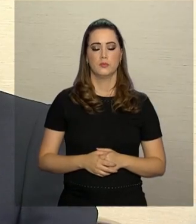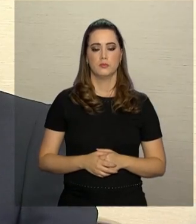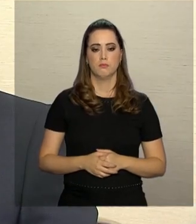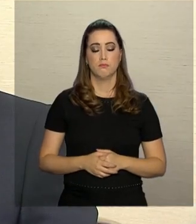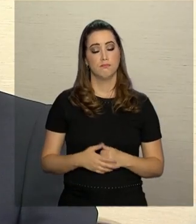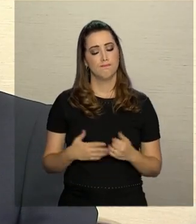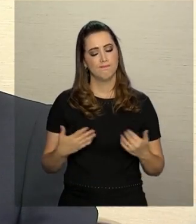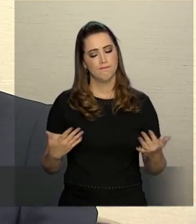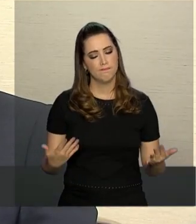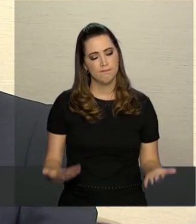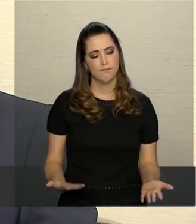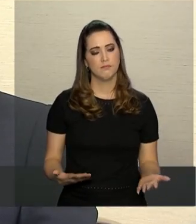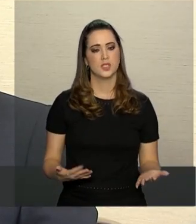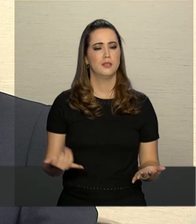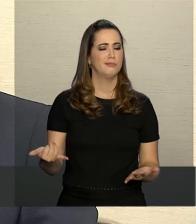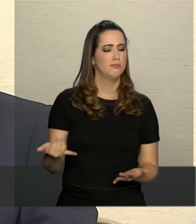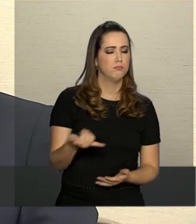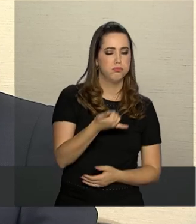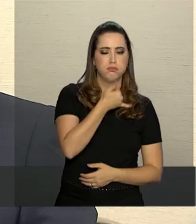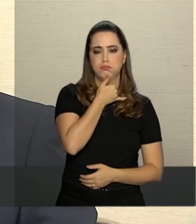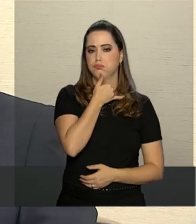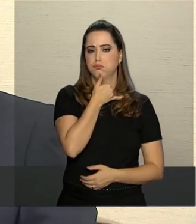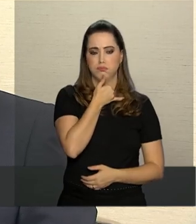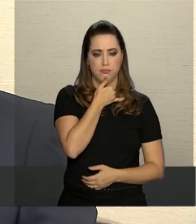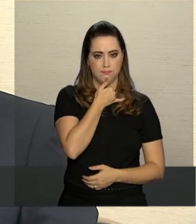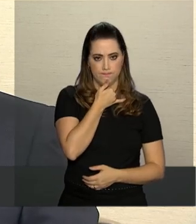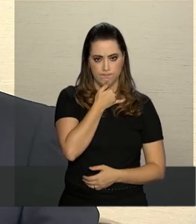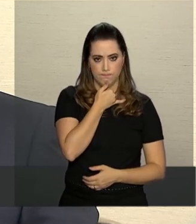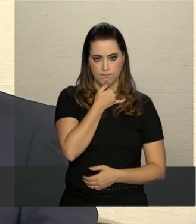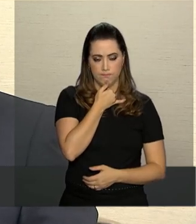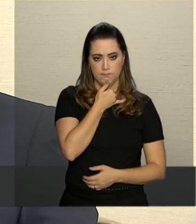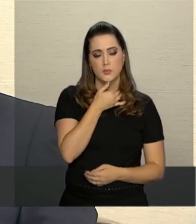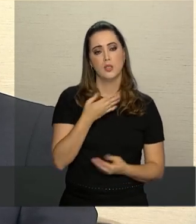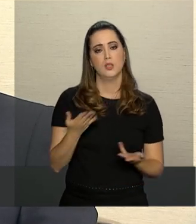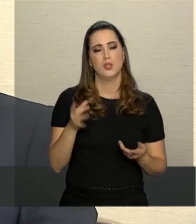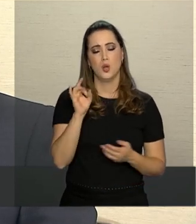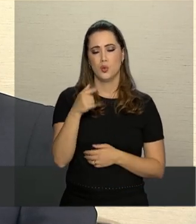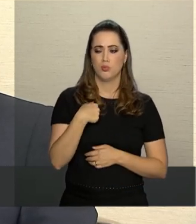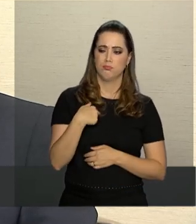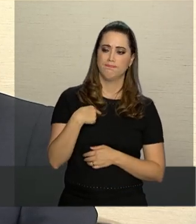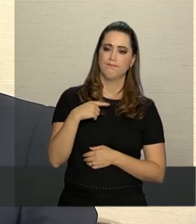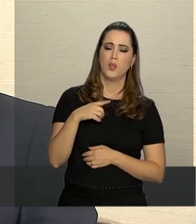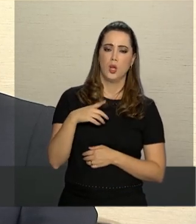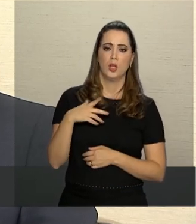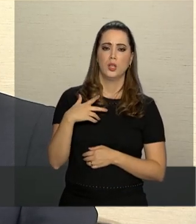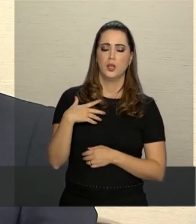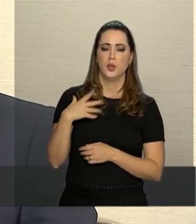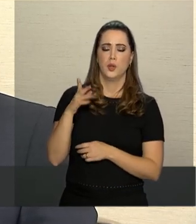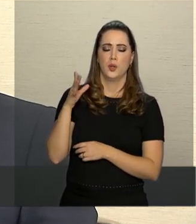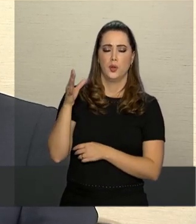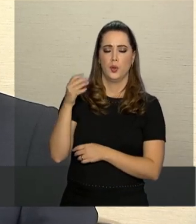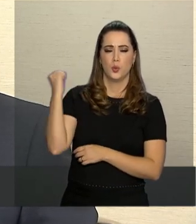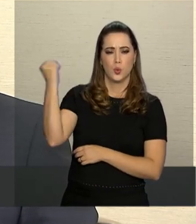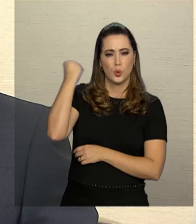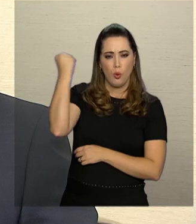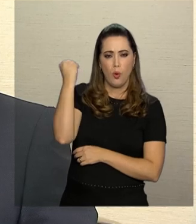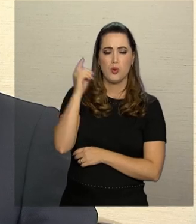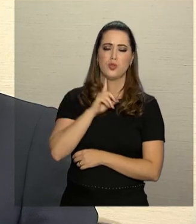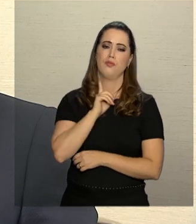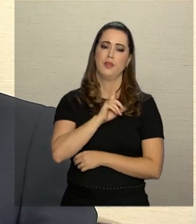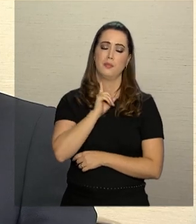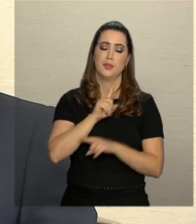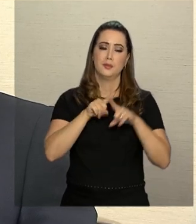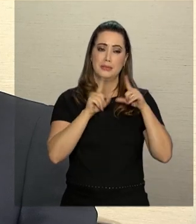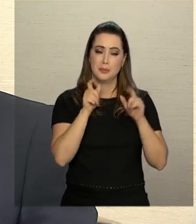É extremamente triste com isso, né Não só como torcedor do Flamengo Mas principalmente como brasileiro, como